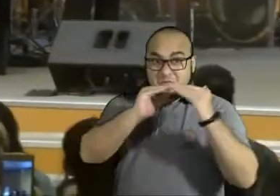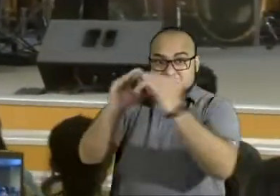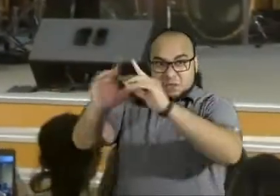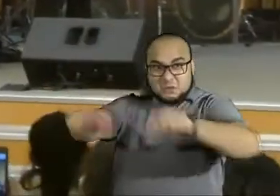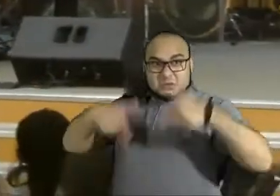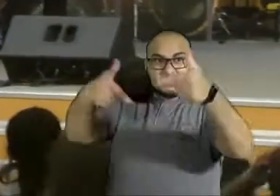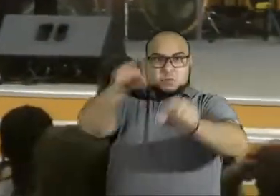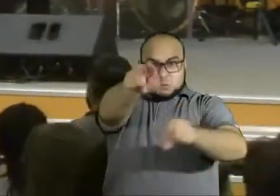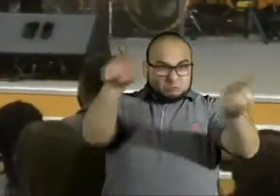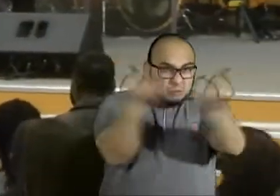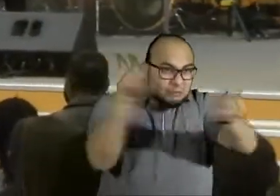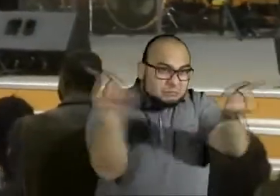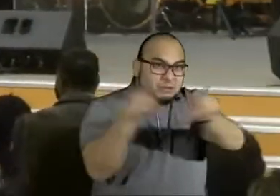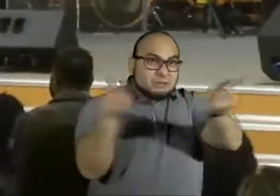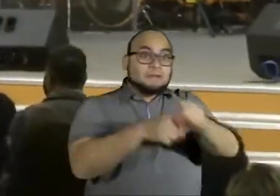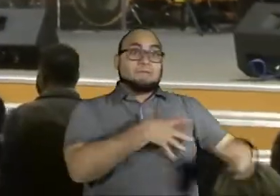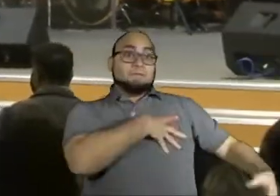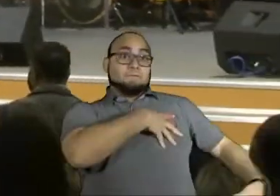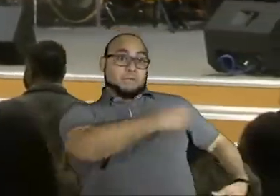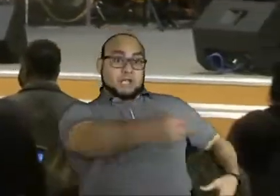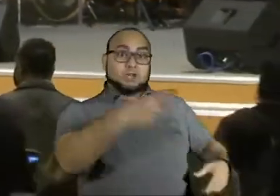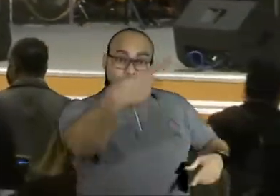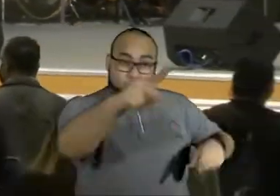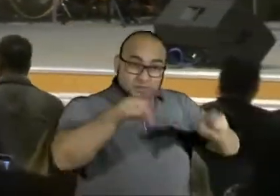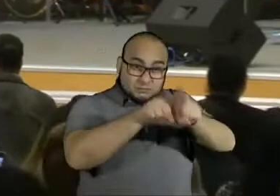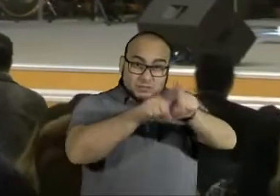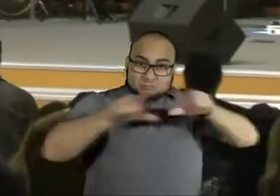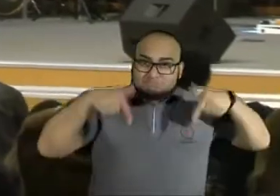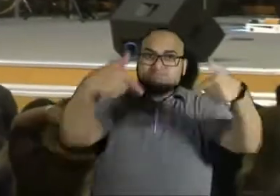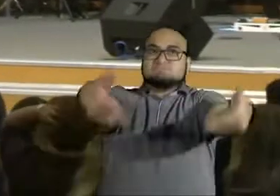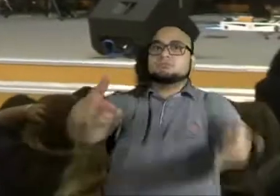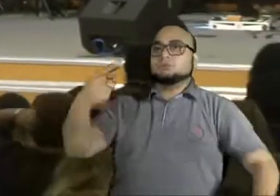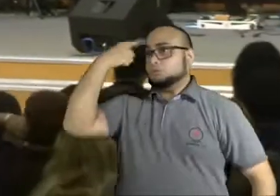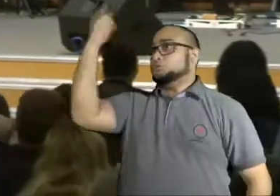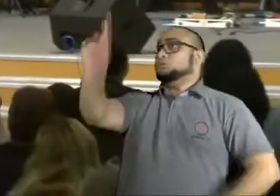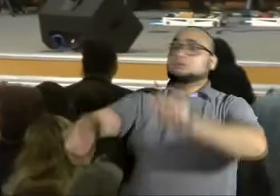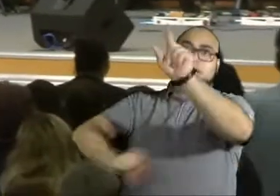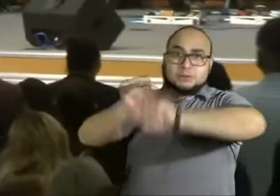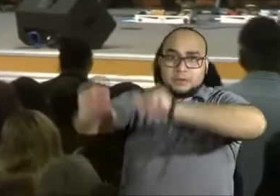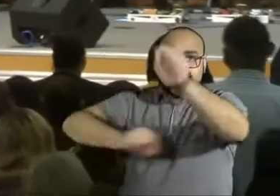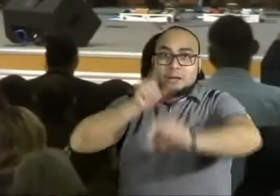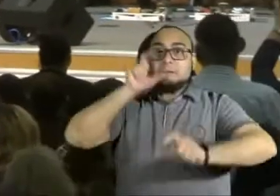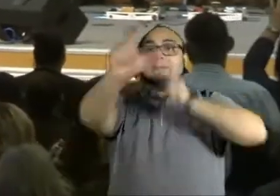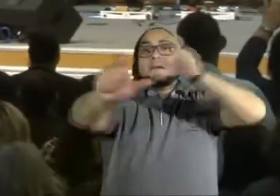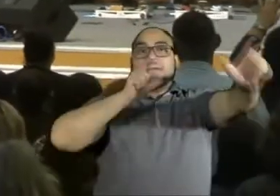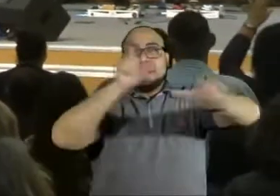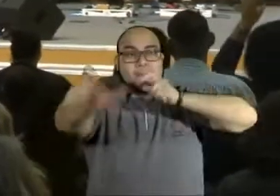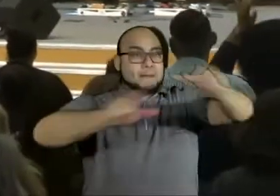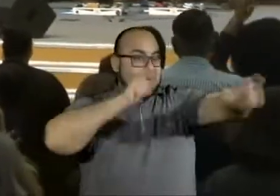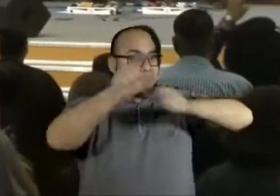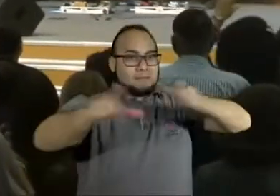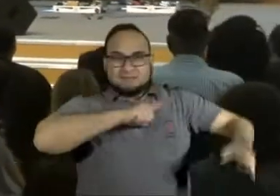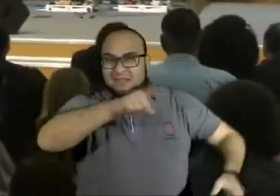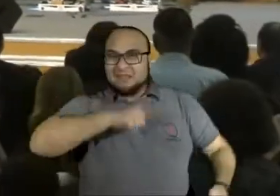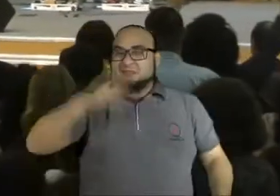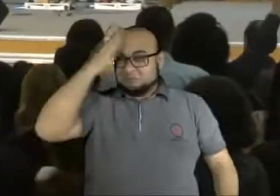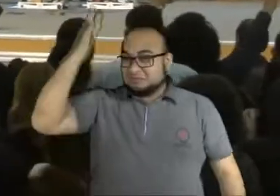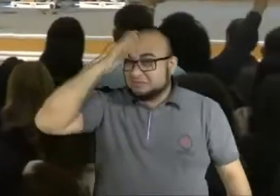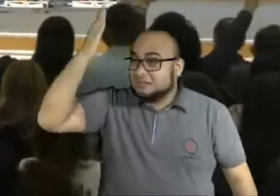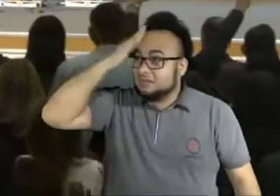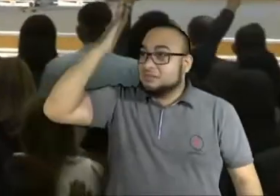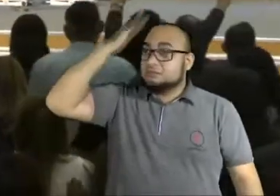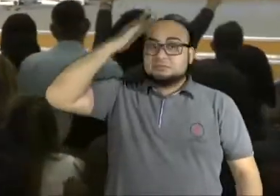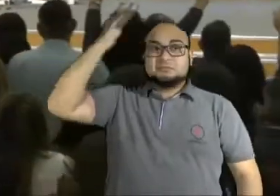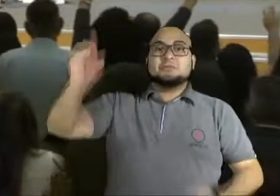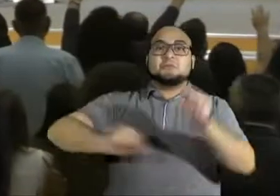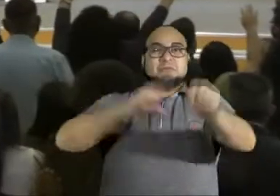teu. Eu não sei em que palavra ele estava, mas eu sei que palavra tem sobre mim. Eu estou